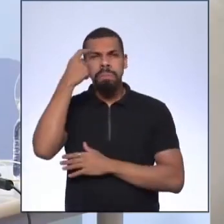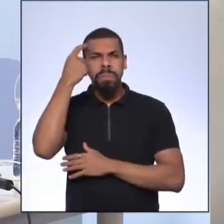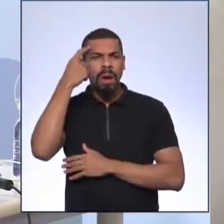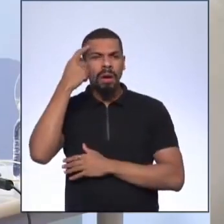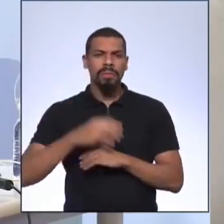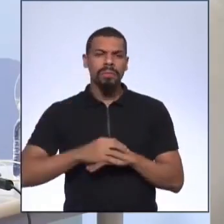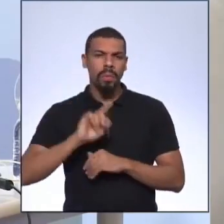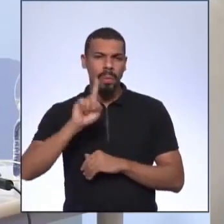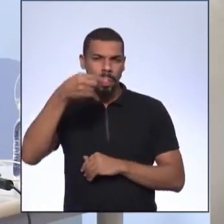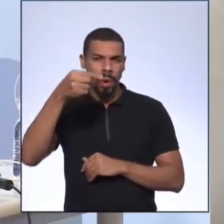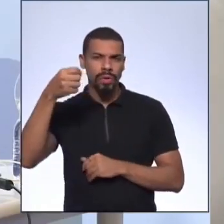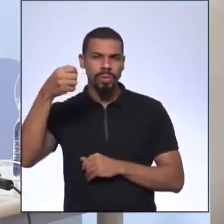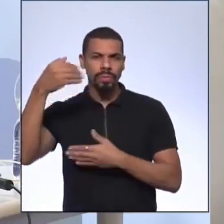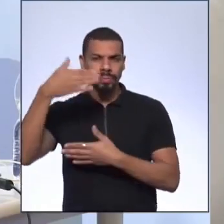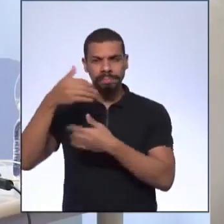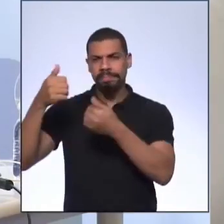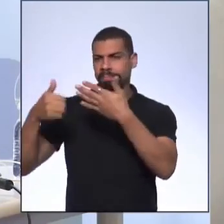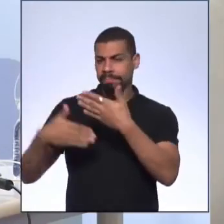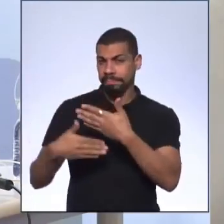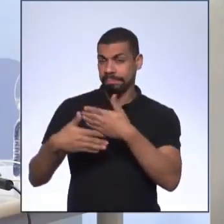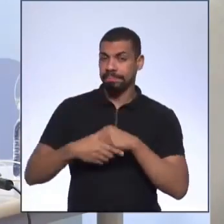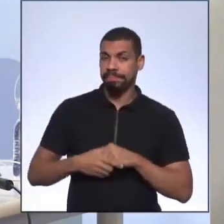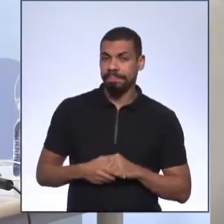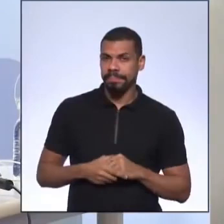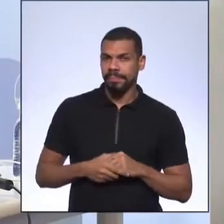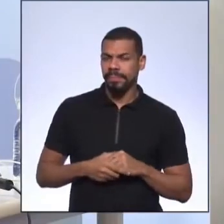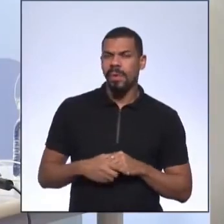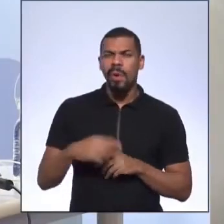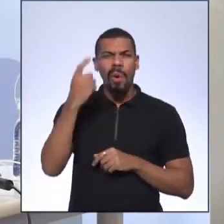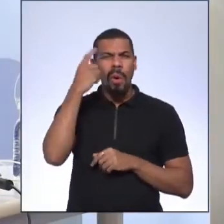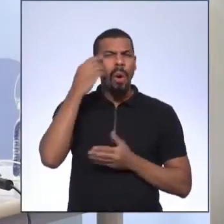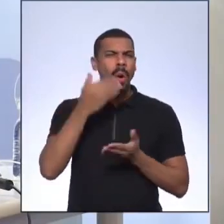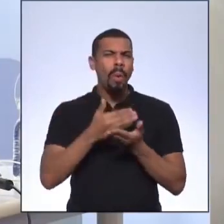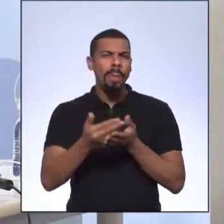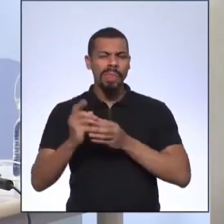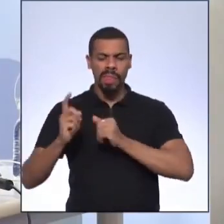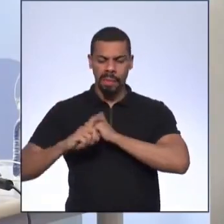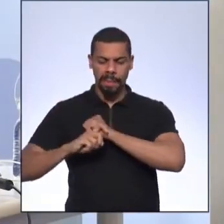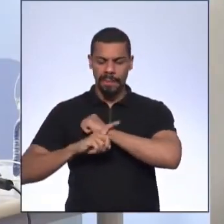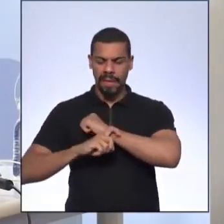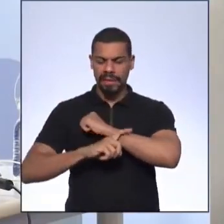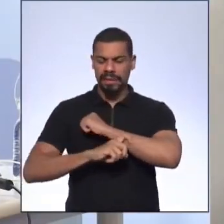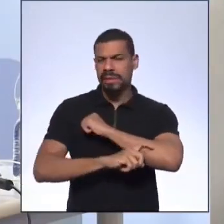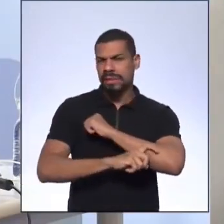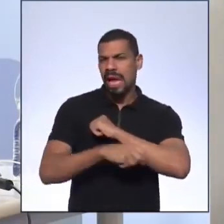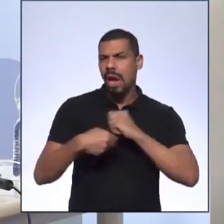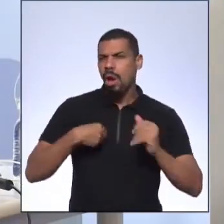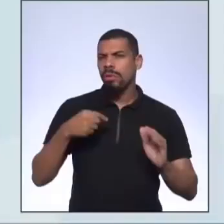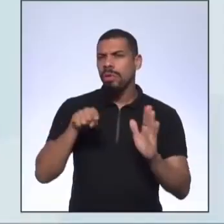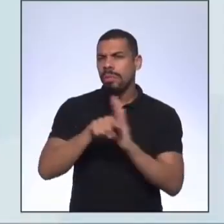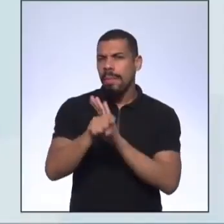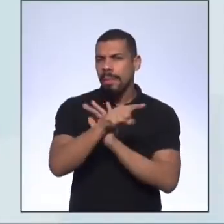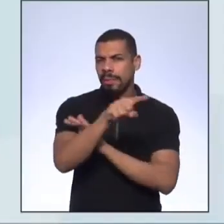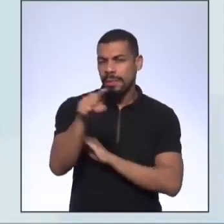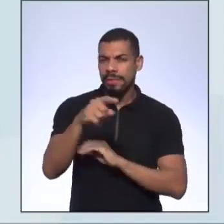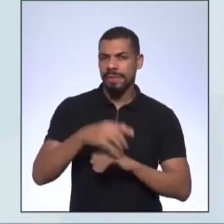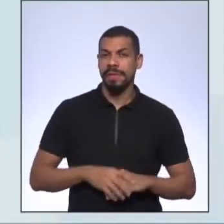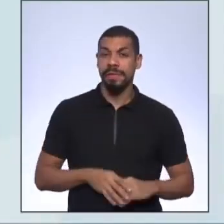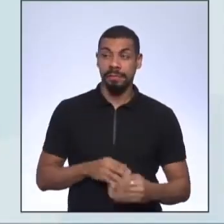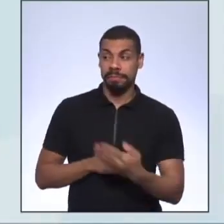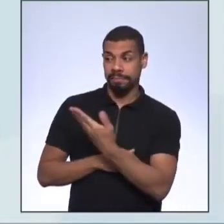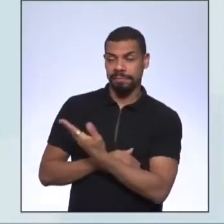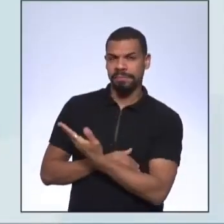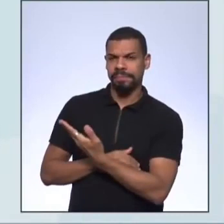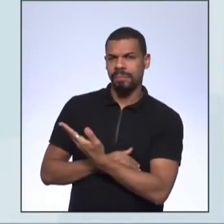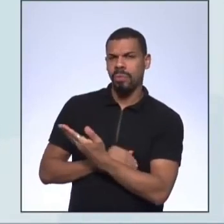aqui para o próximo slide, a gente vai começar a falar de bactérias, aí eu tenho uma perguntinha aqui para vocês. Qual